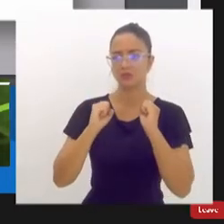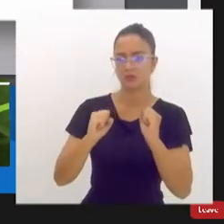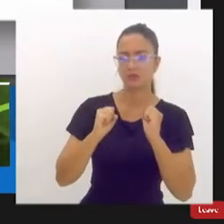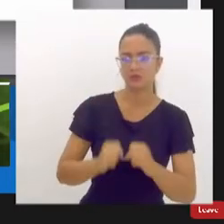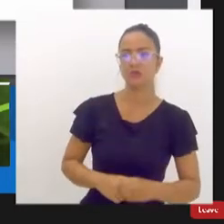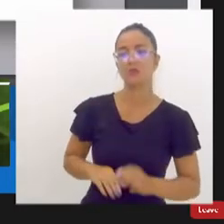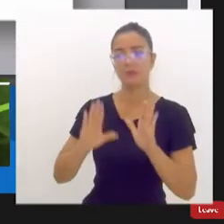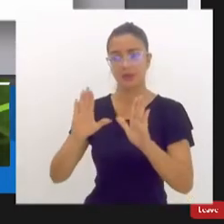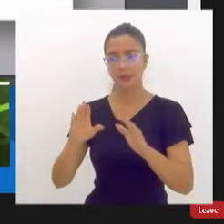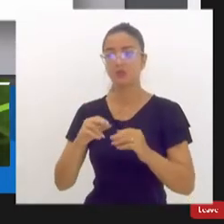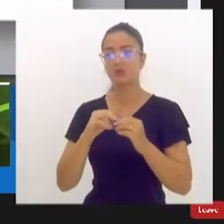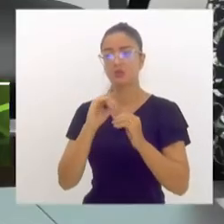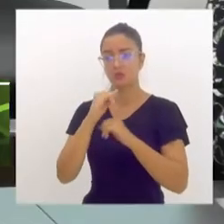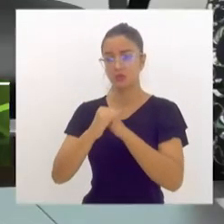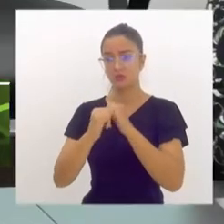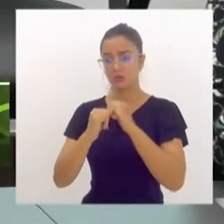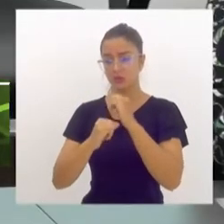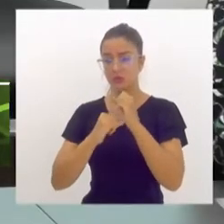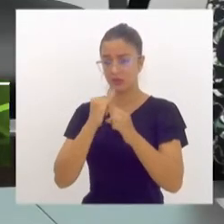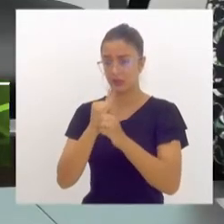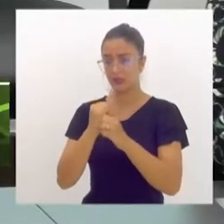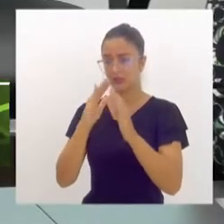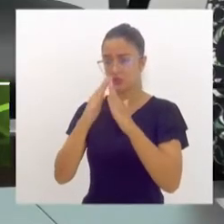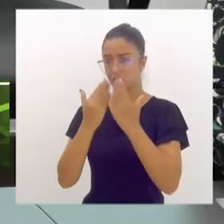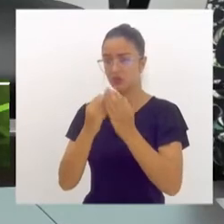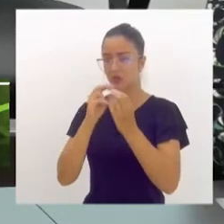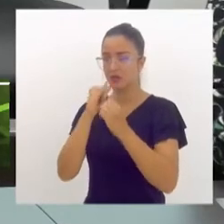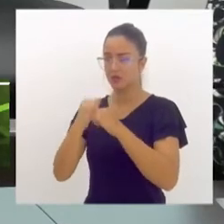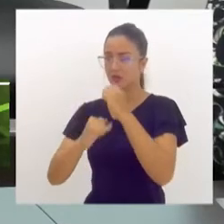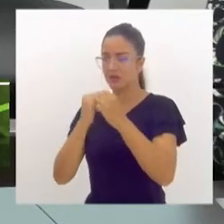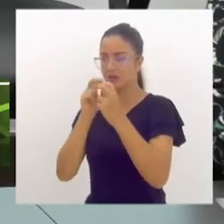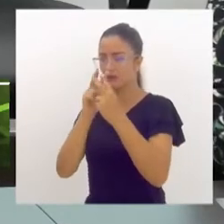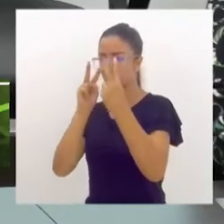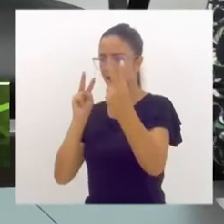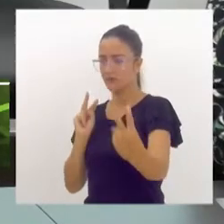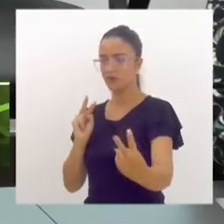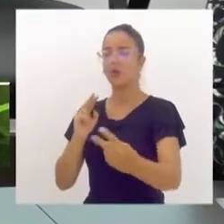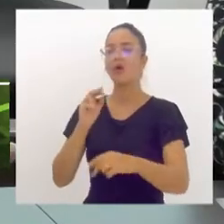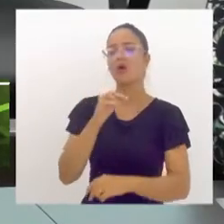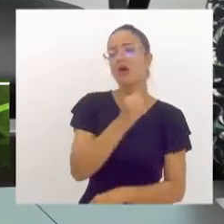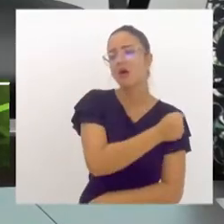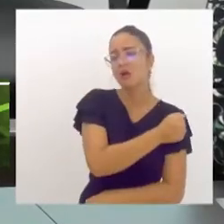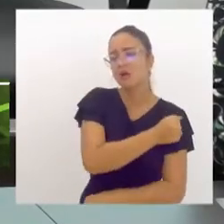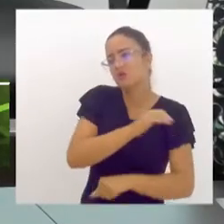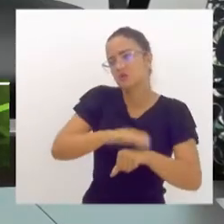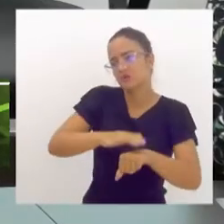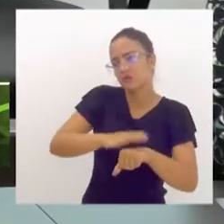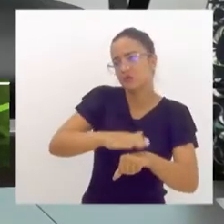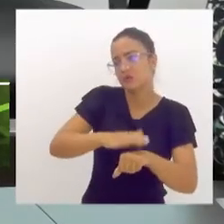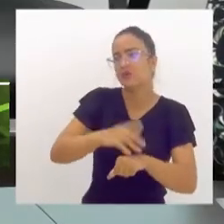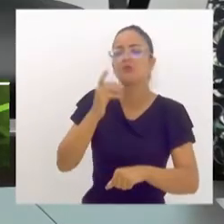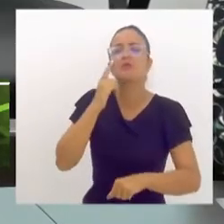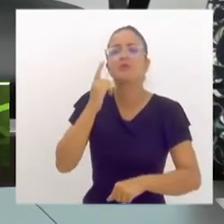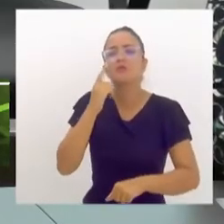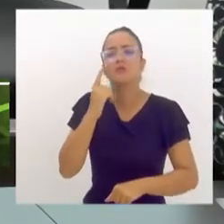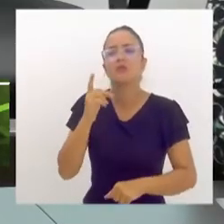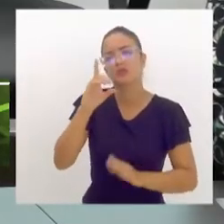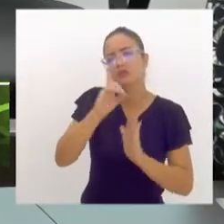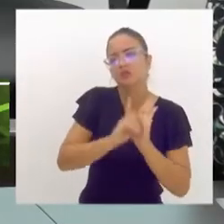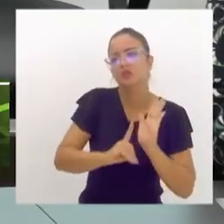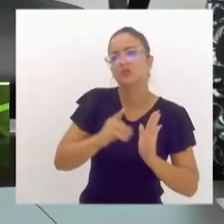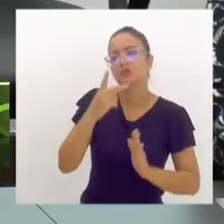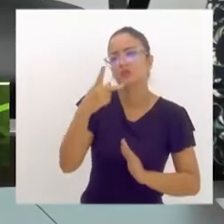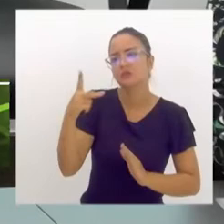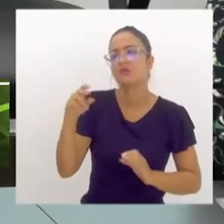distância privadas, os alunos vão ter direito a uma autonomia sobre os seus processos de